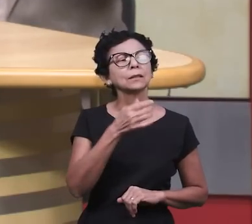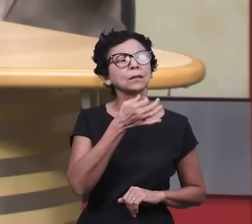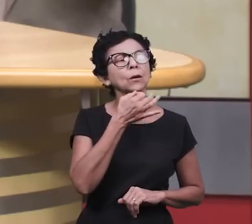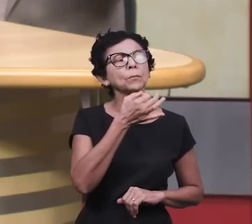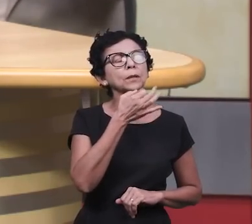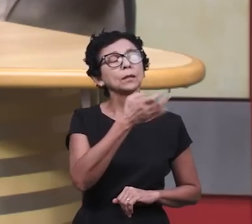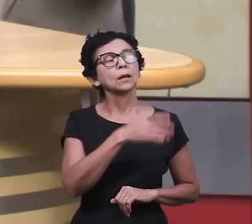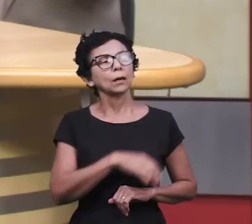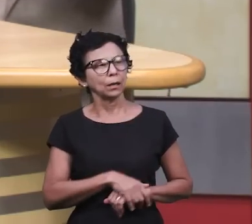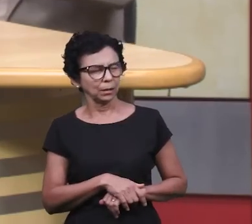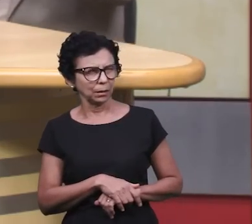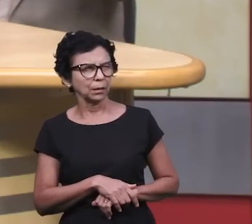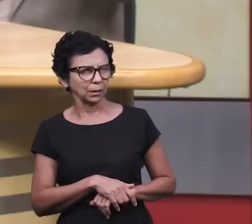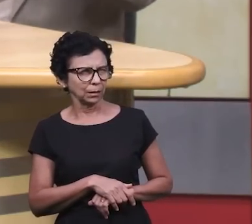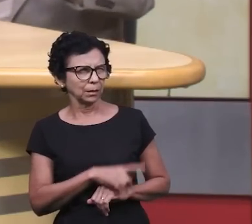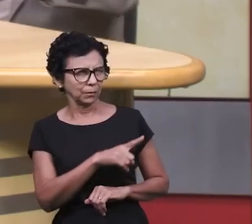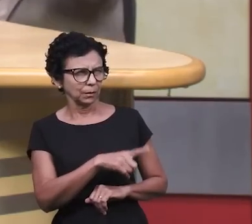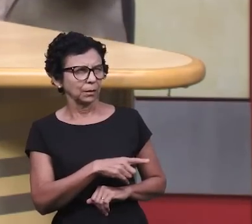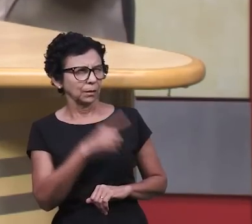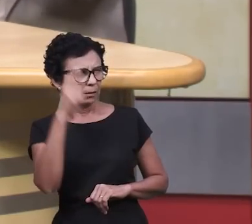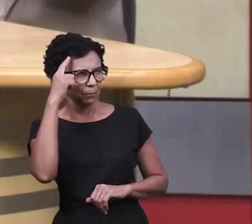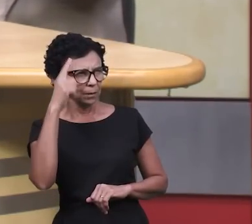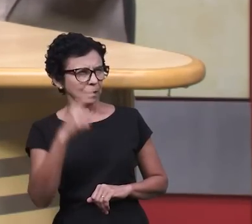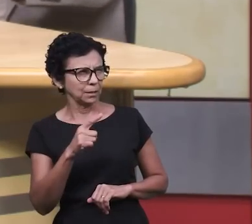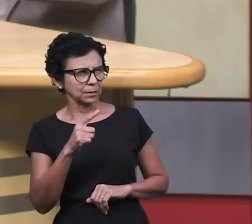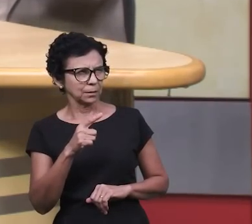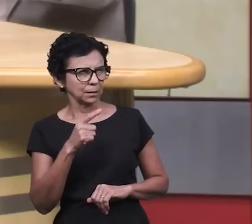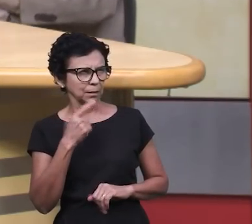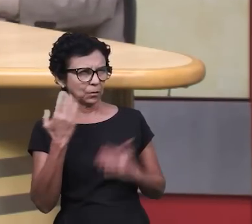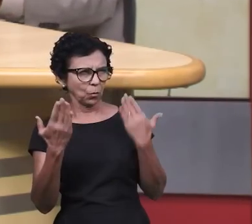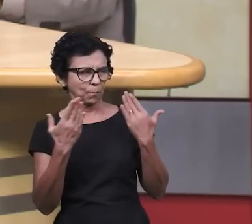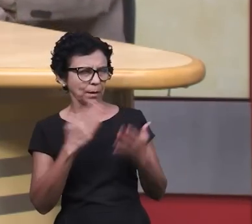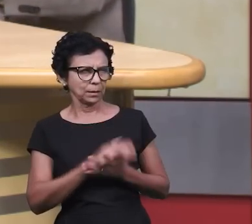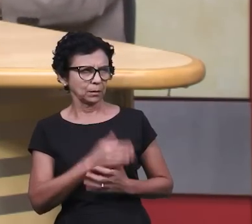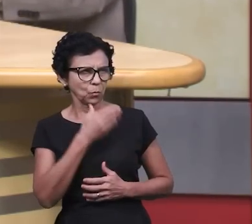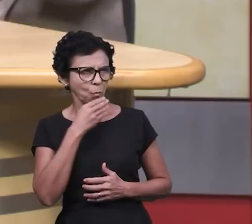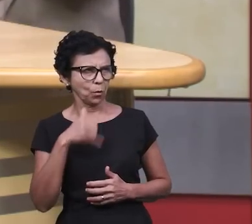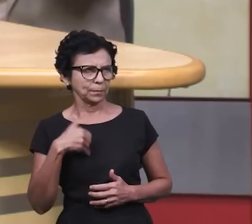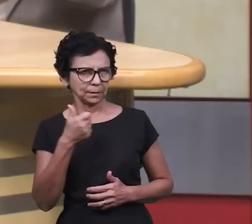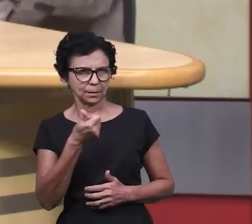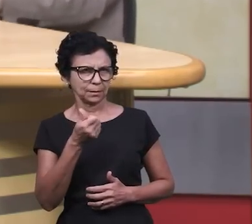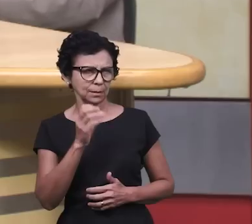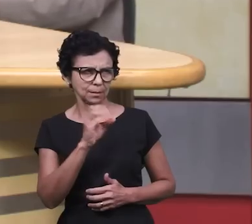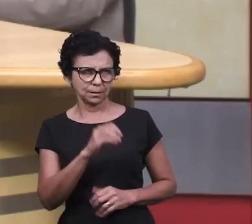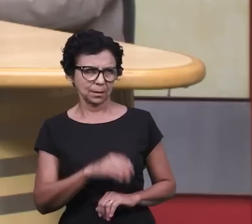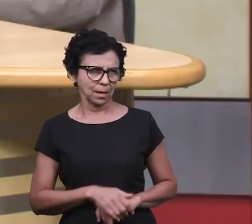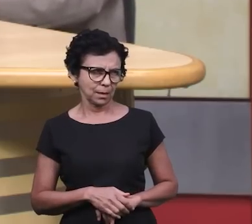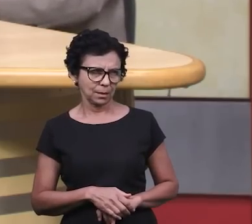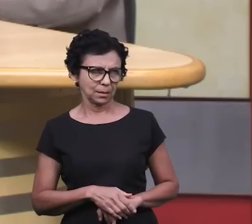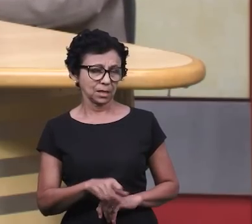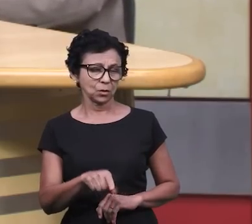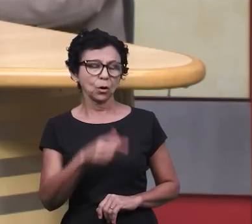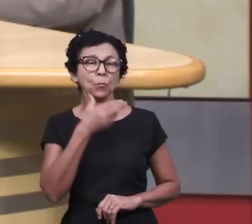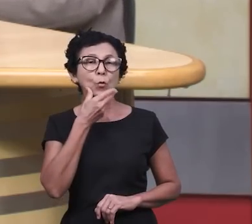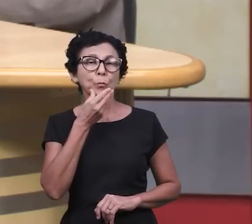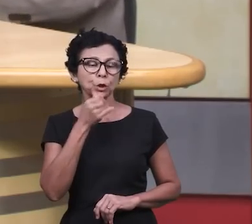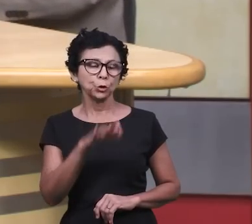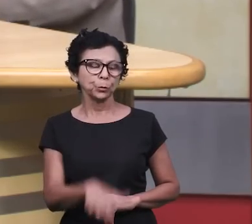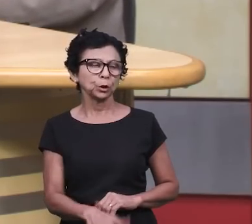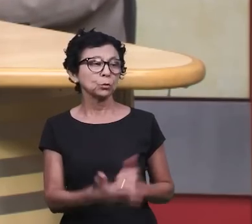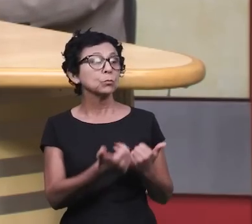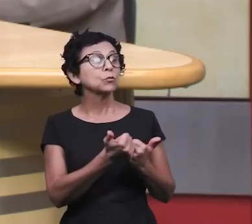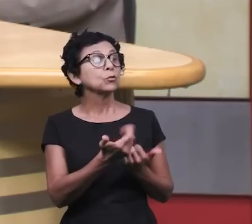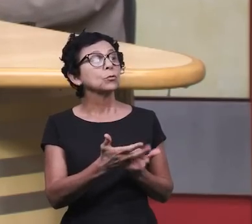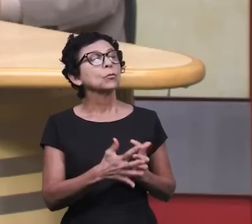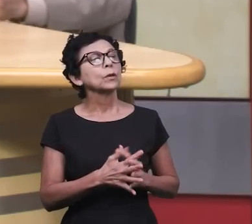de pastor, experiente, 60 anos e tal, por aí, maduro, conhecedor da religião, e vamos botar esse menino aqui,